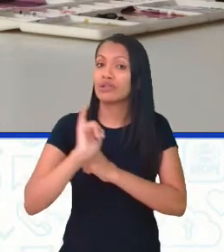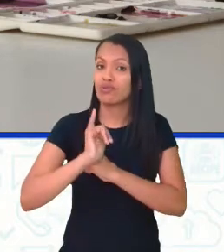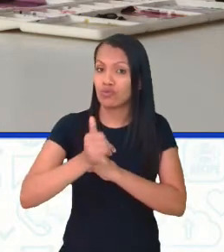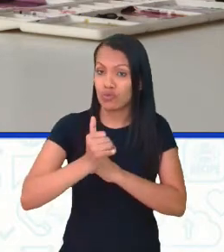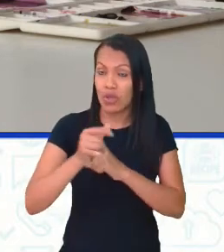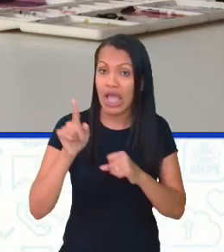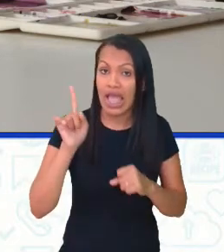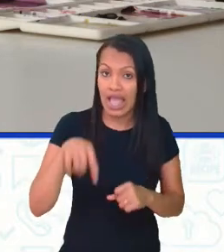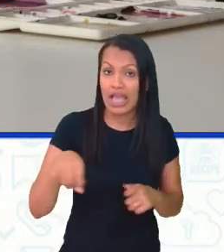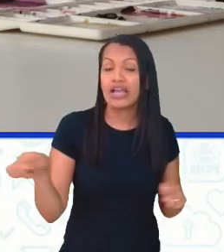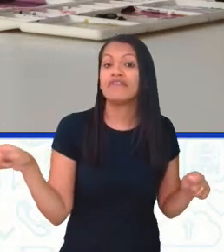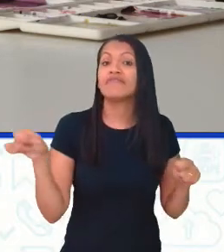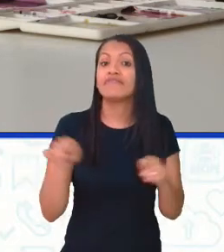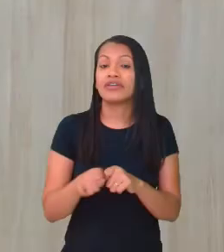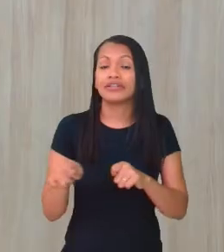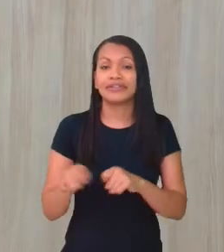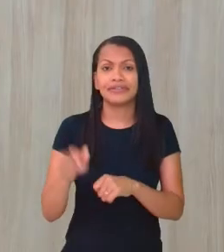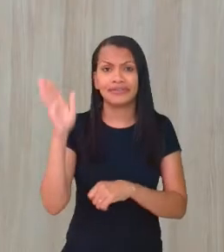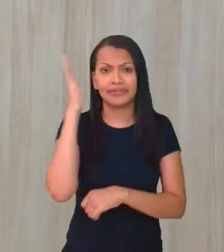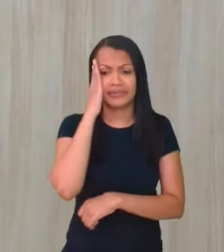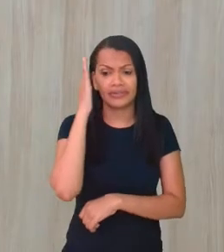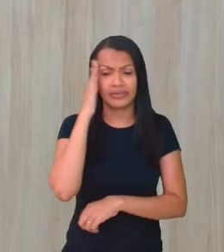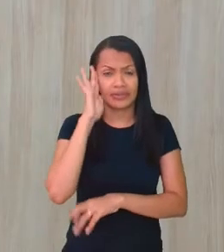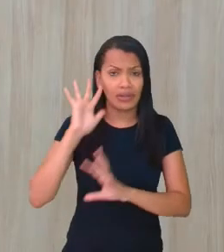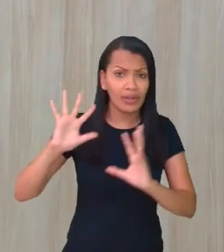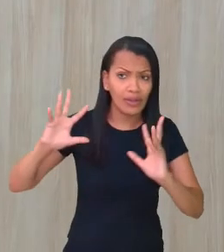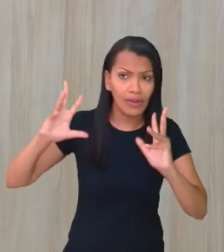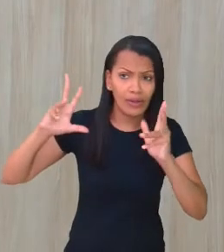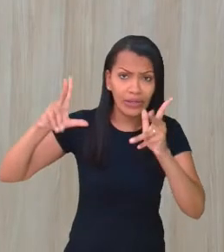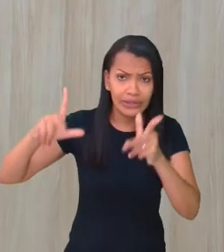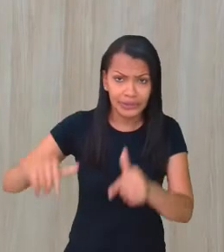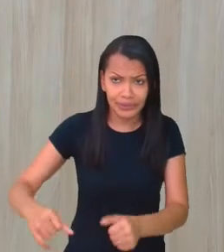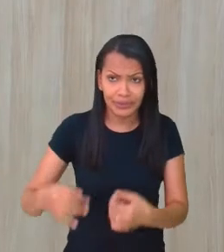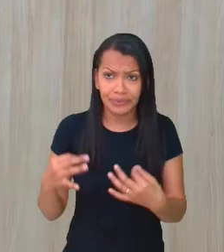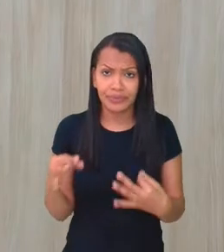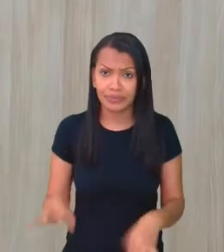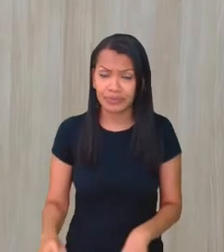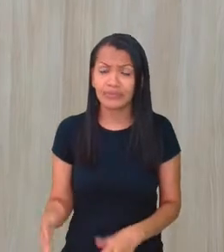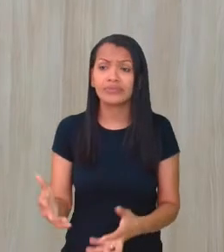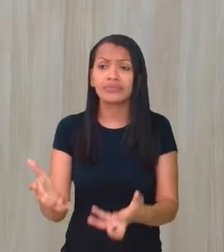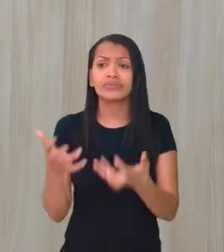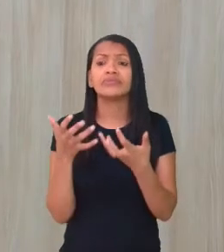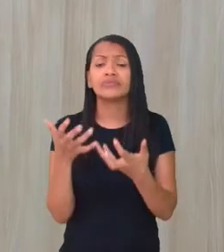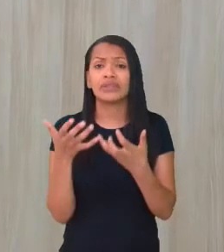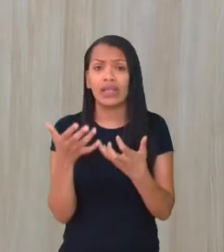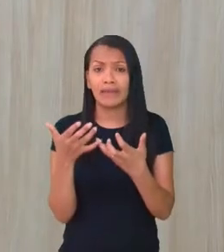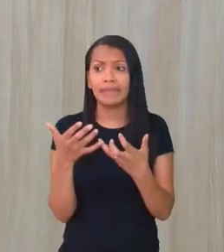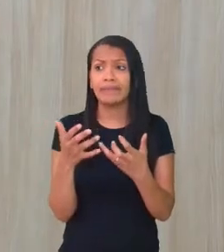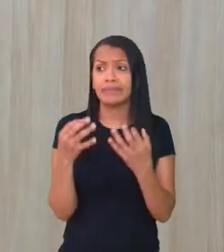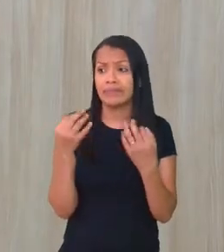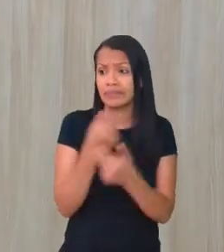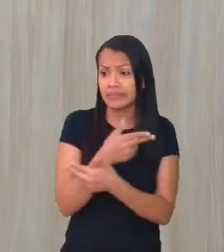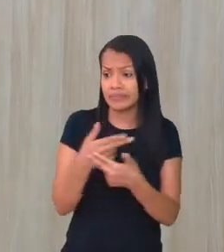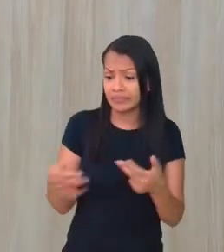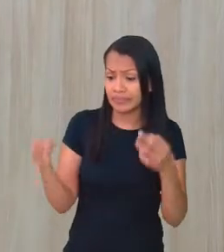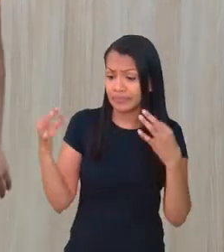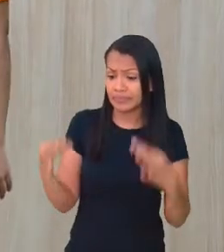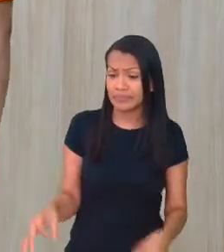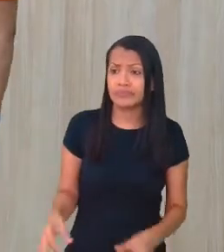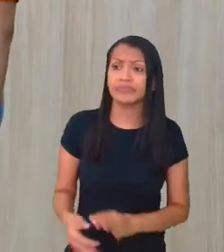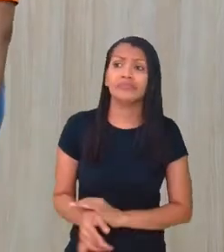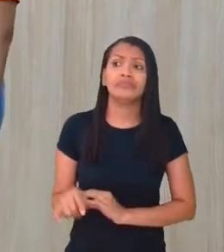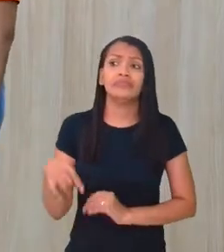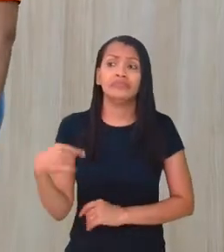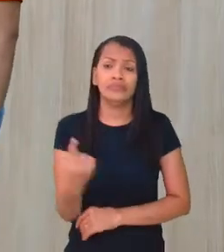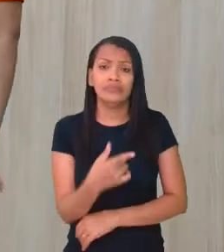ser compreendida por todo mundo. Então ela não vai buscar um repertório muito rebuscado, não. Ela quer um ponto de vista simples, tá? E a gente